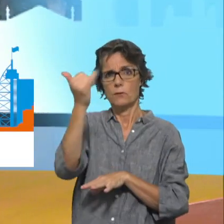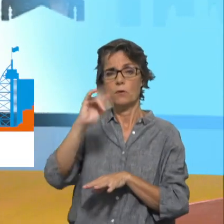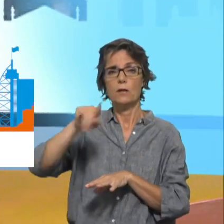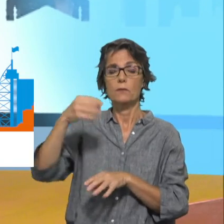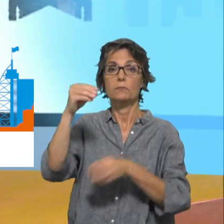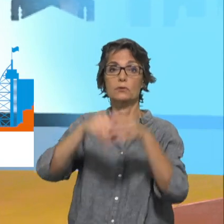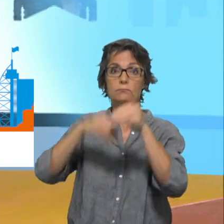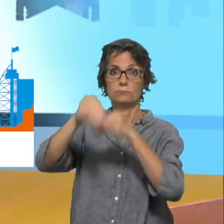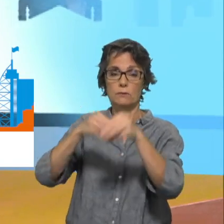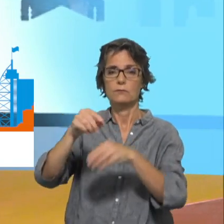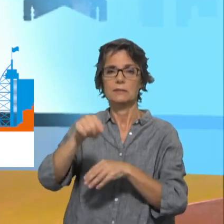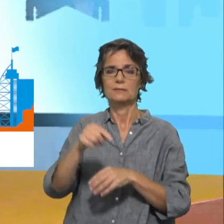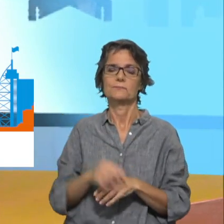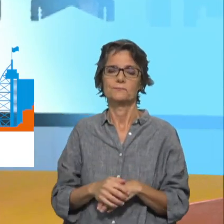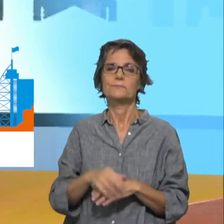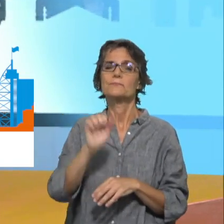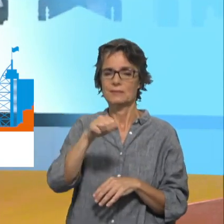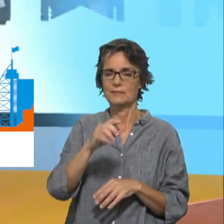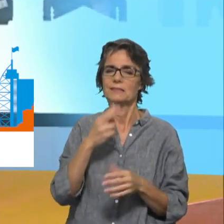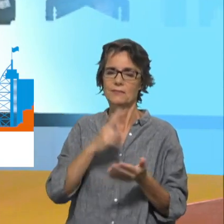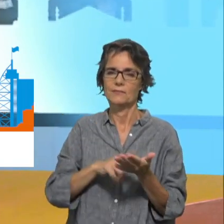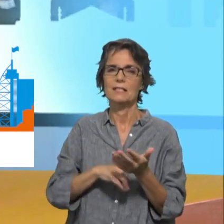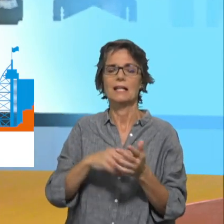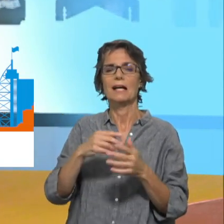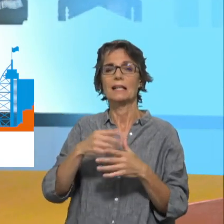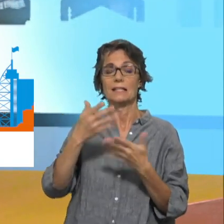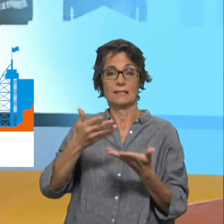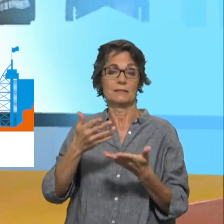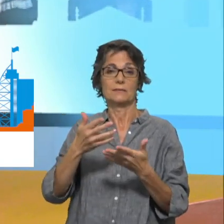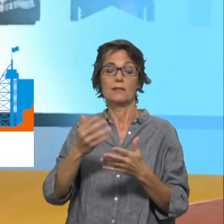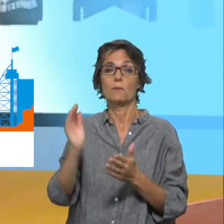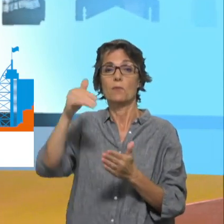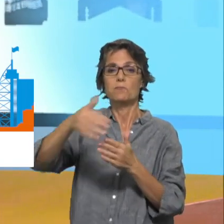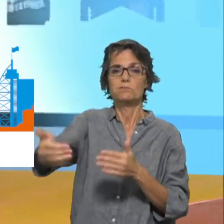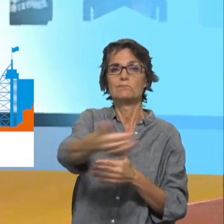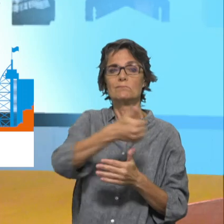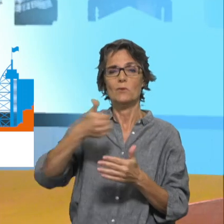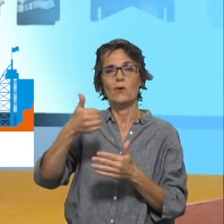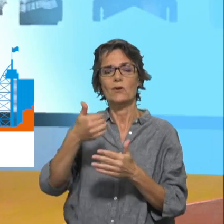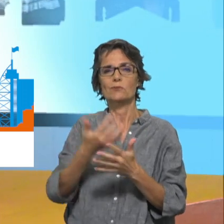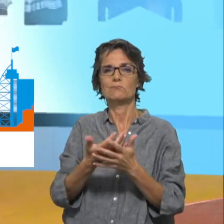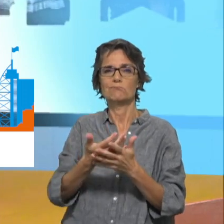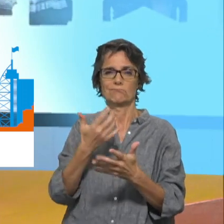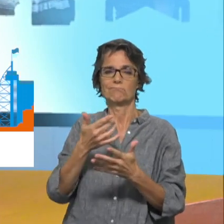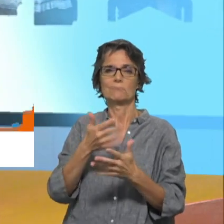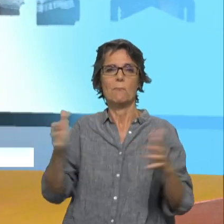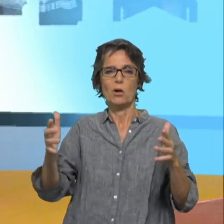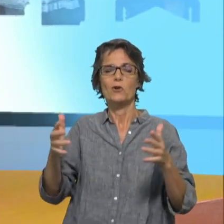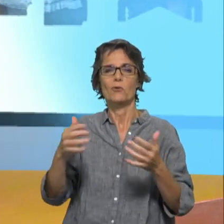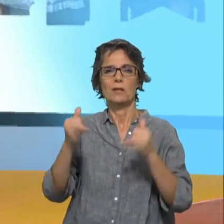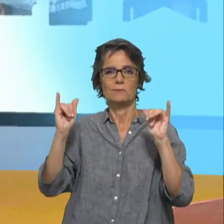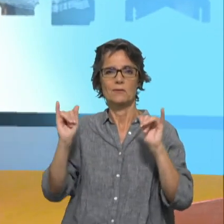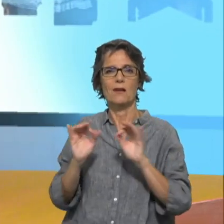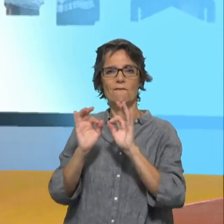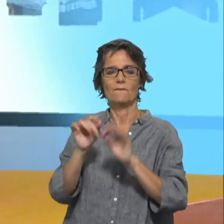6 dias desde o anúncio oficial dos resultados, que deram a esmagadora maioria de votos a favor da independência de